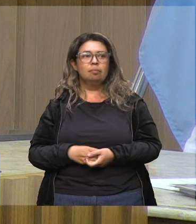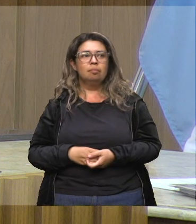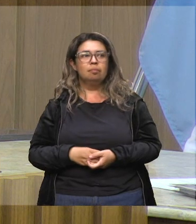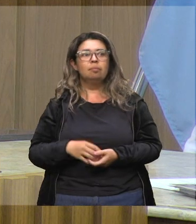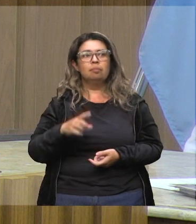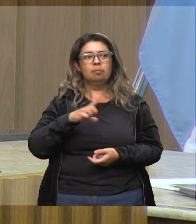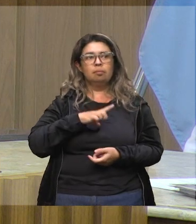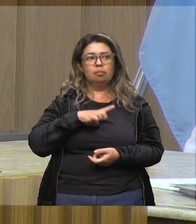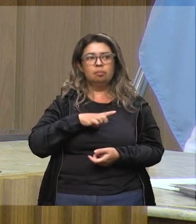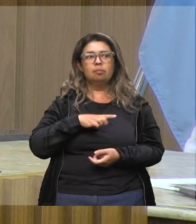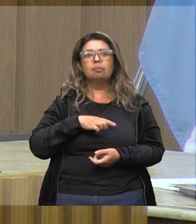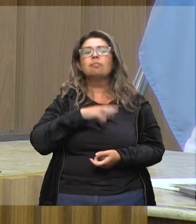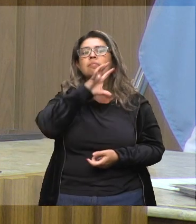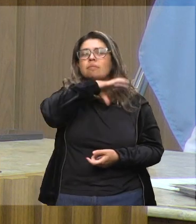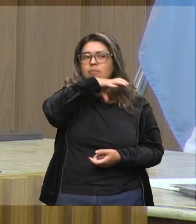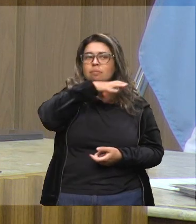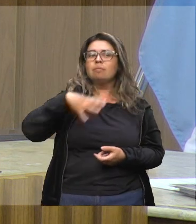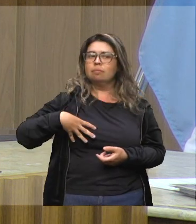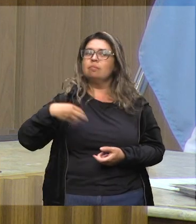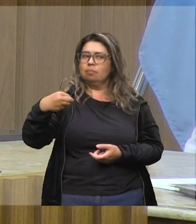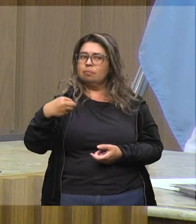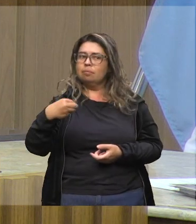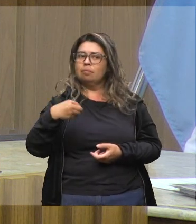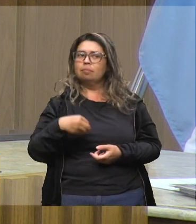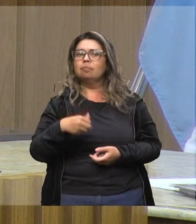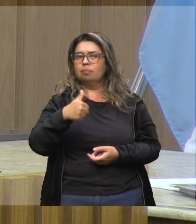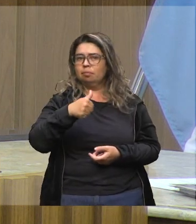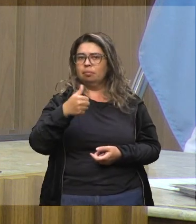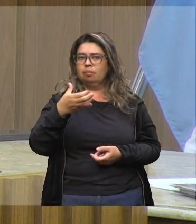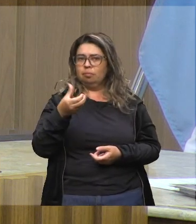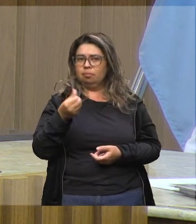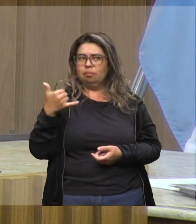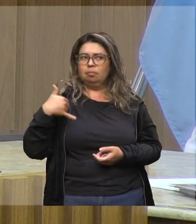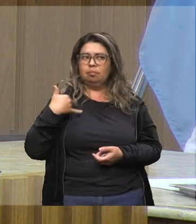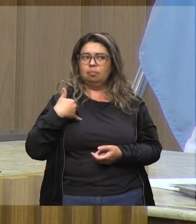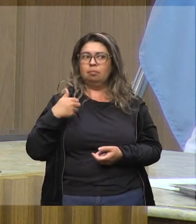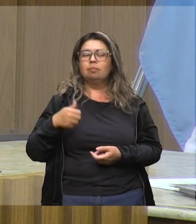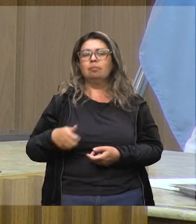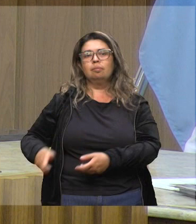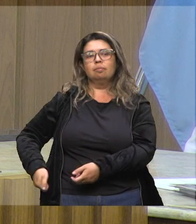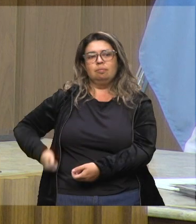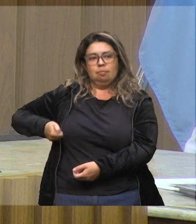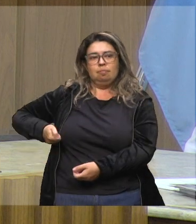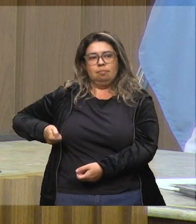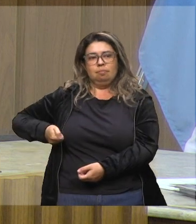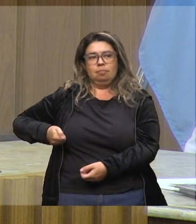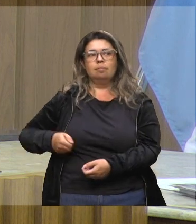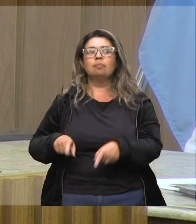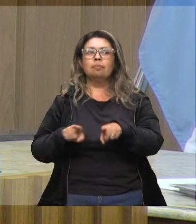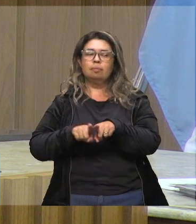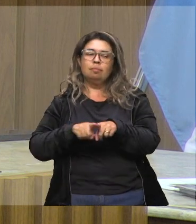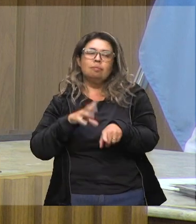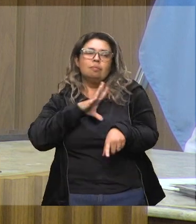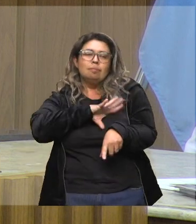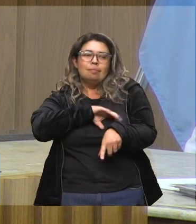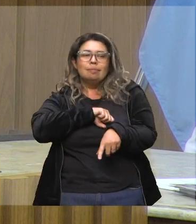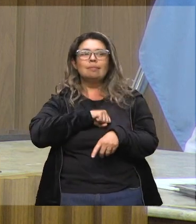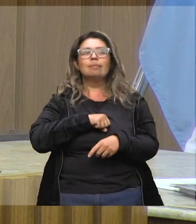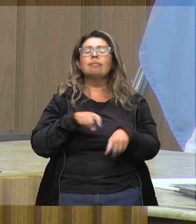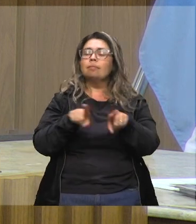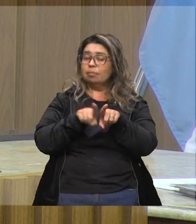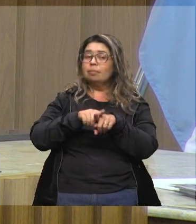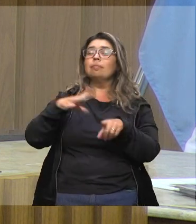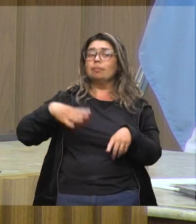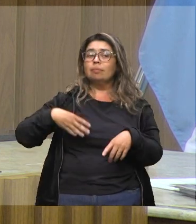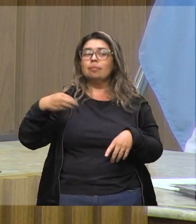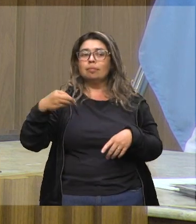16 anos que vai comigo para qualquer lugar. Eu levo numa bolsinha do lado, porque eu considero demais. É como se fosse minha filha. Então,